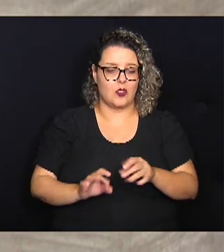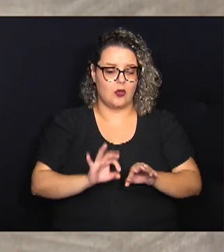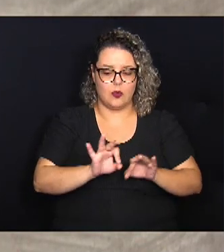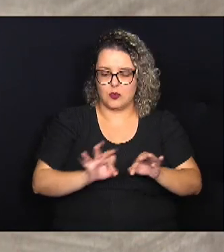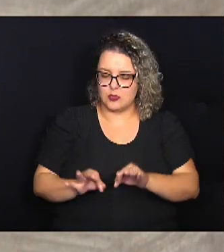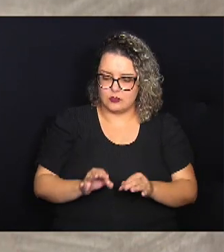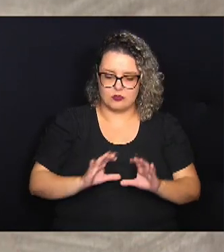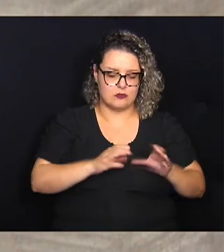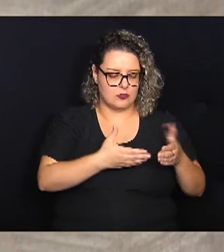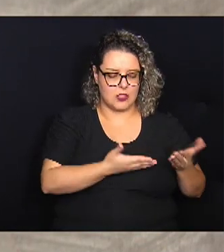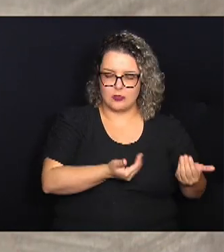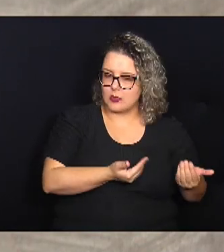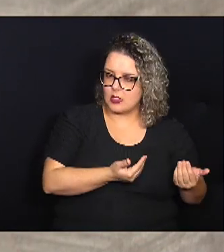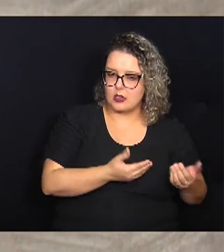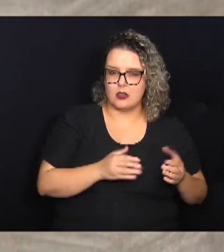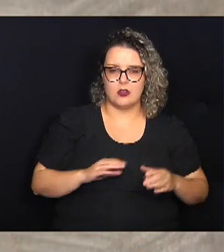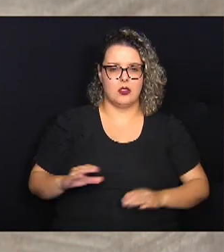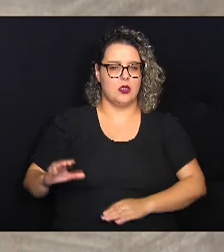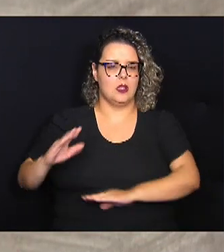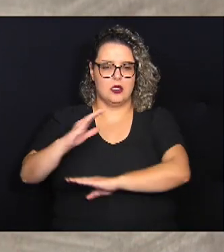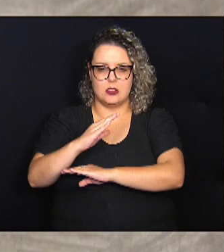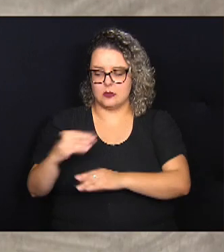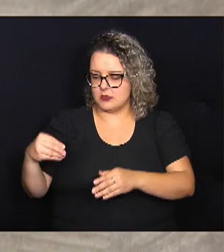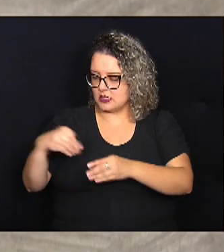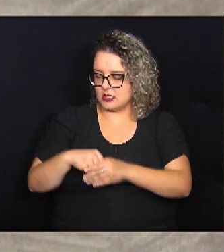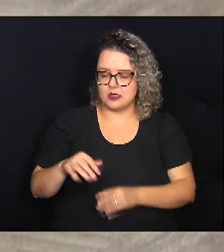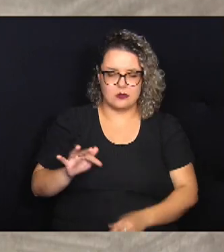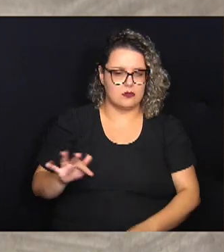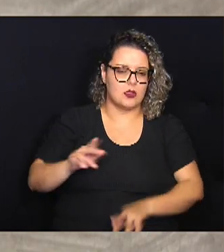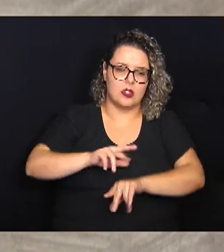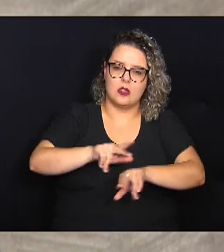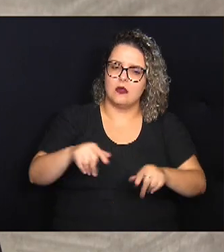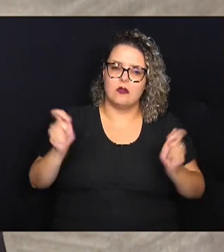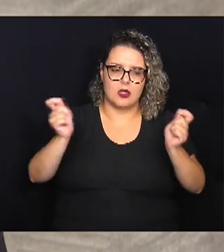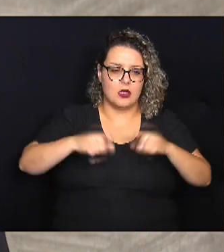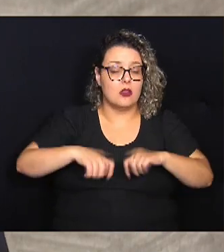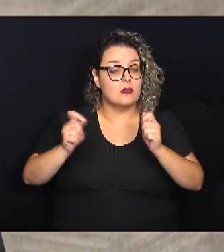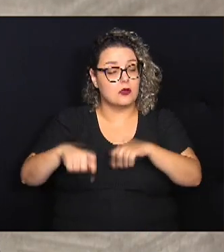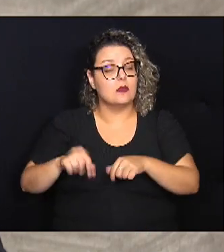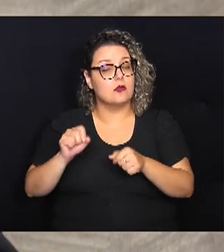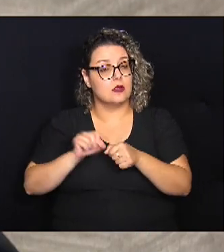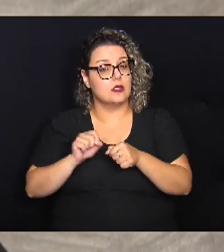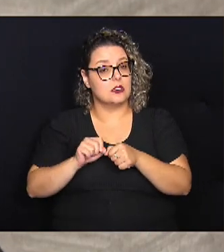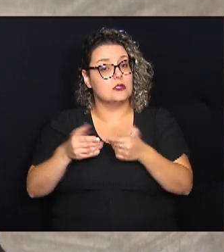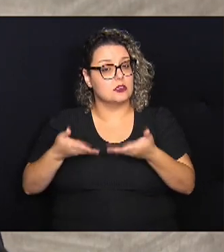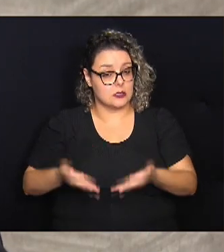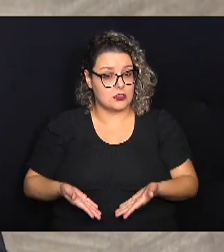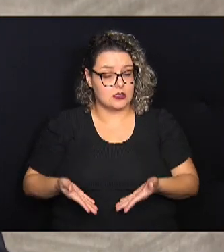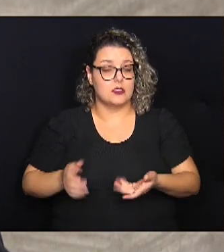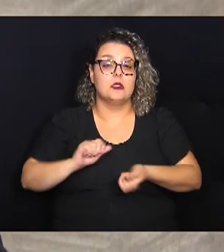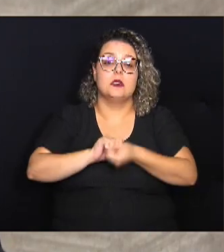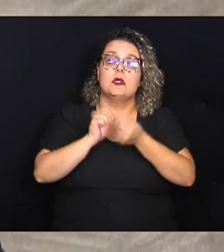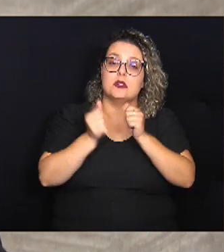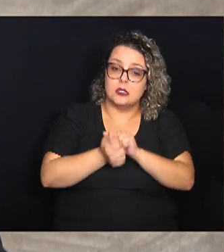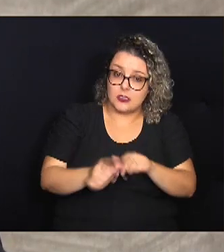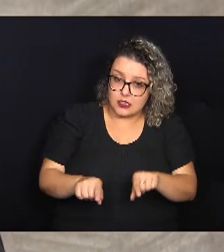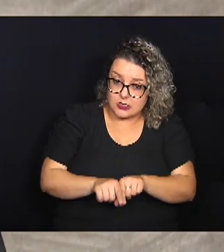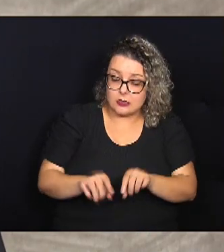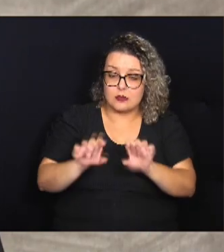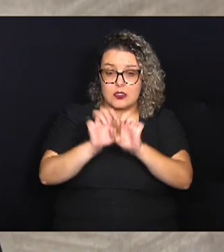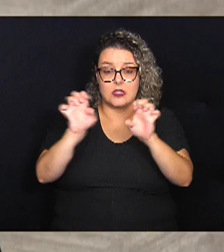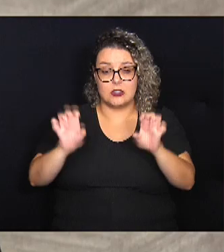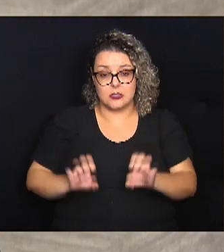Jovens, Câmara na Universidade e as várias capacitações que são feitas. Adequar também a estrutura